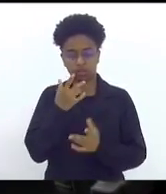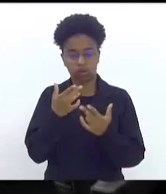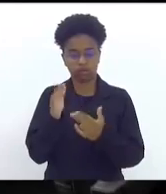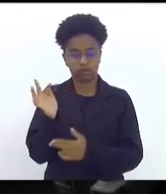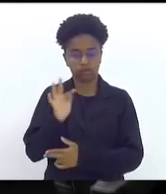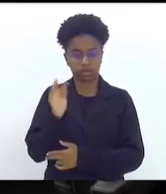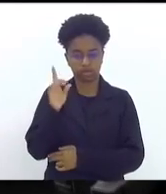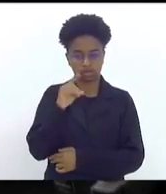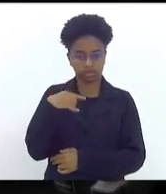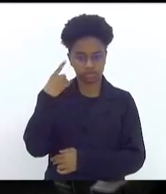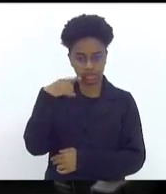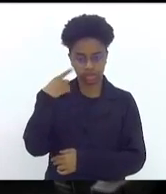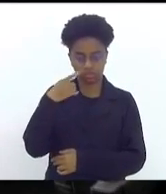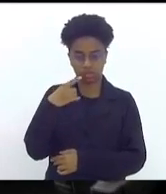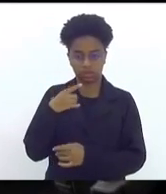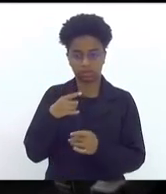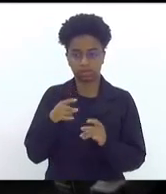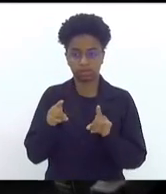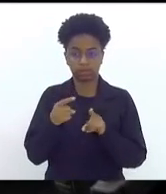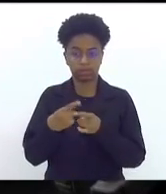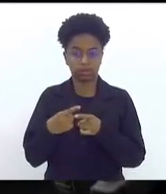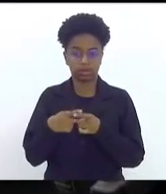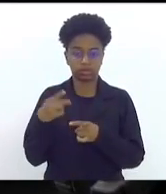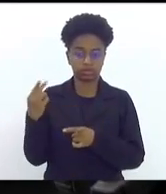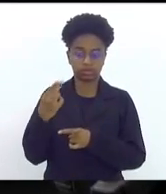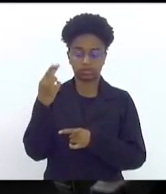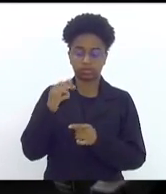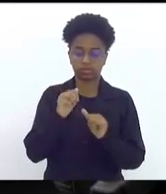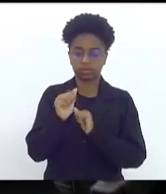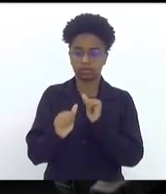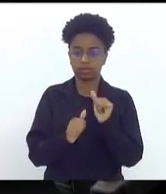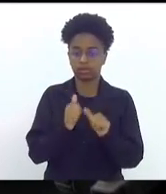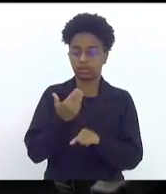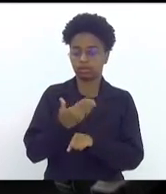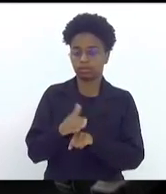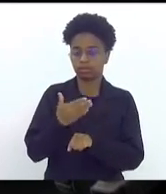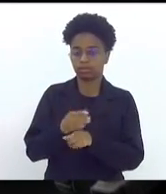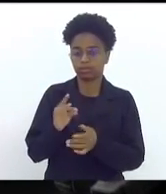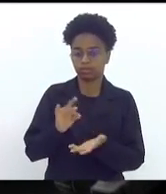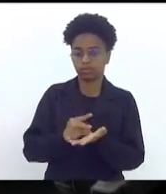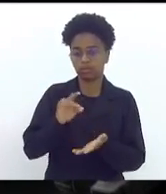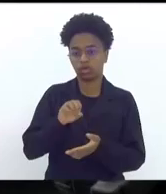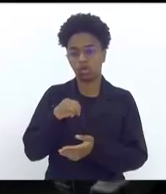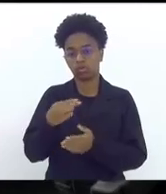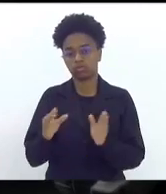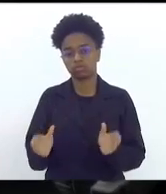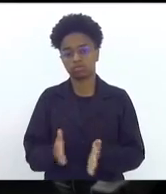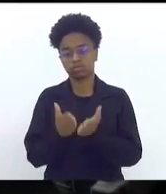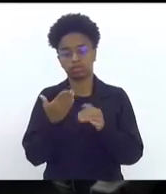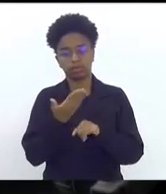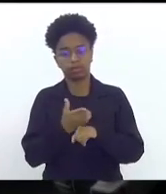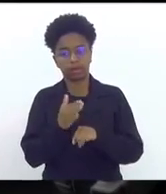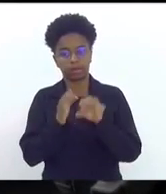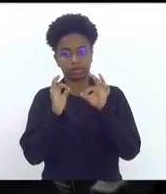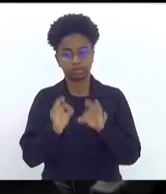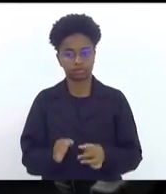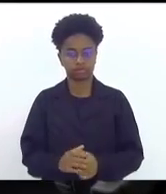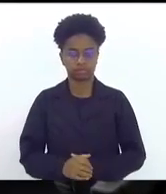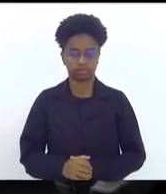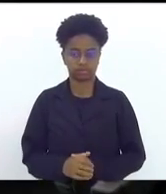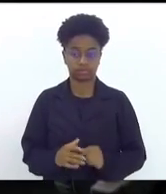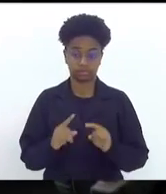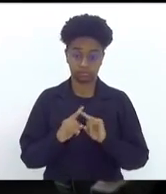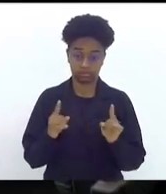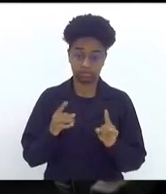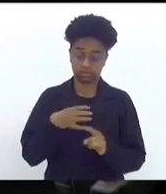direito amam, incapazes de reverter práticas concretas ou de fornecer estímulos de práticas adequadas.